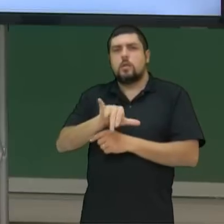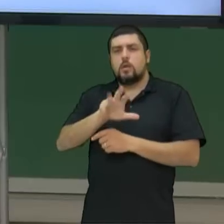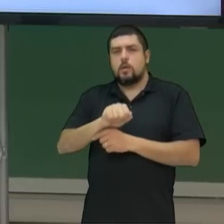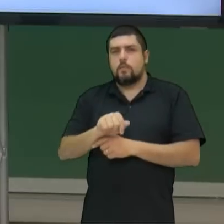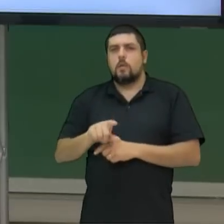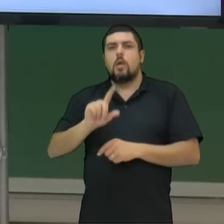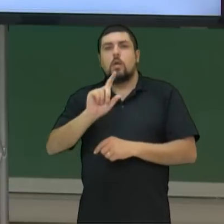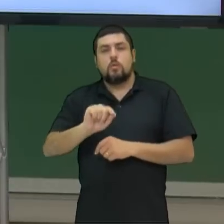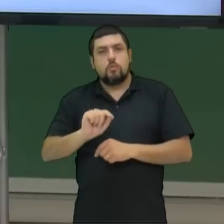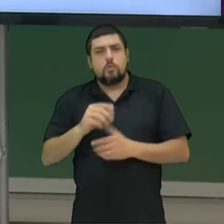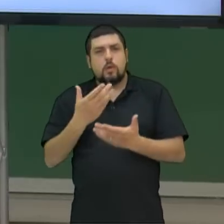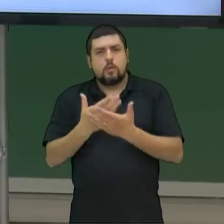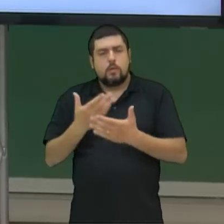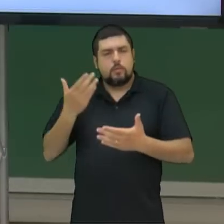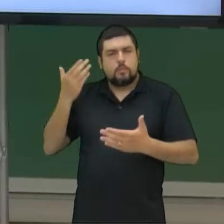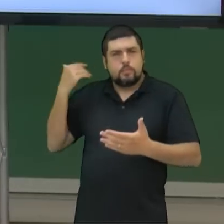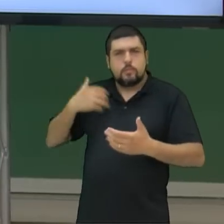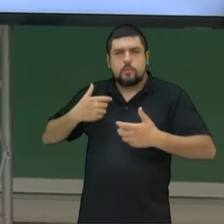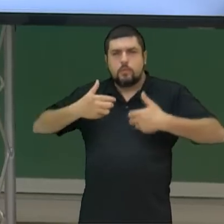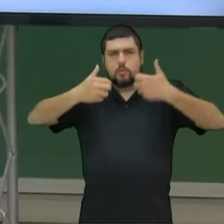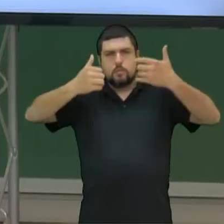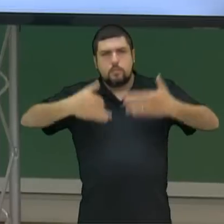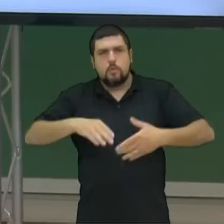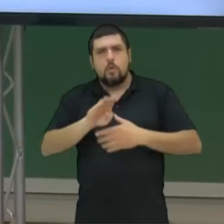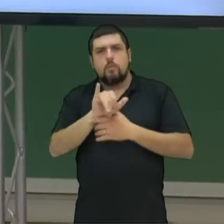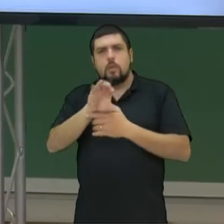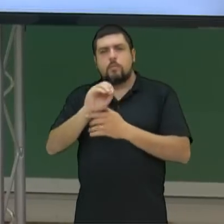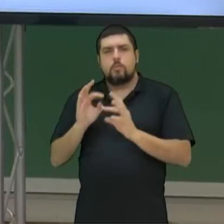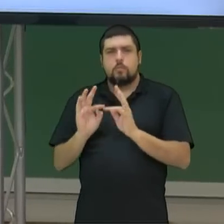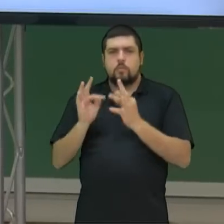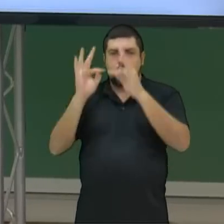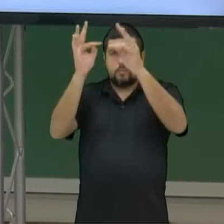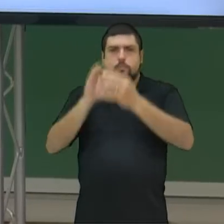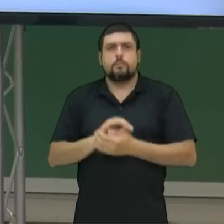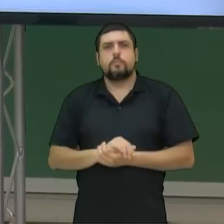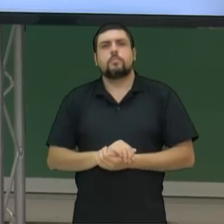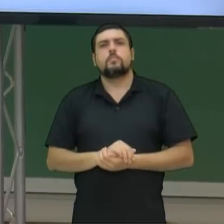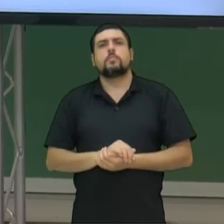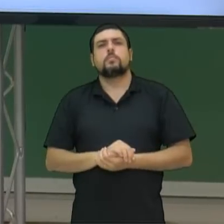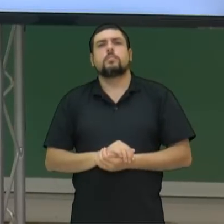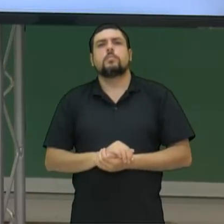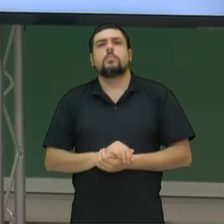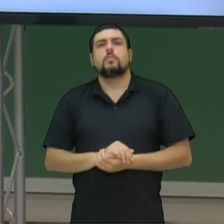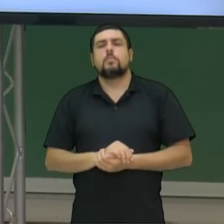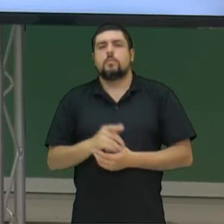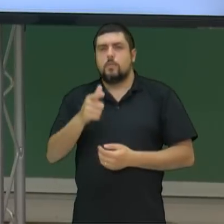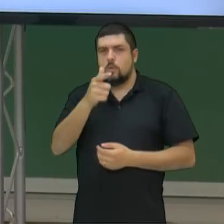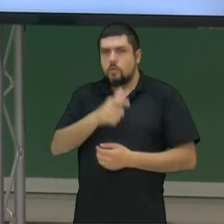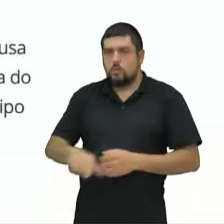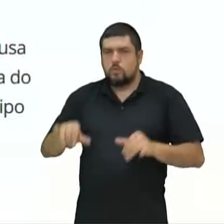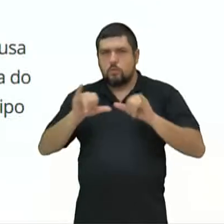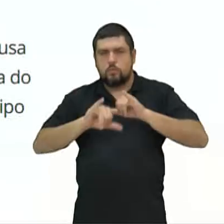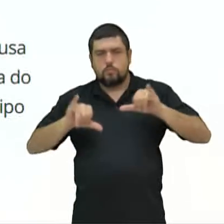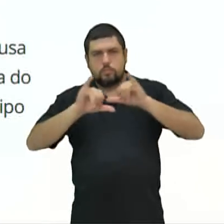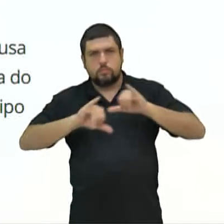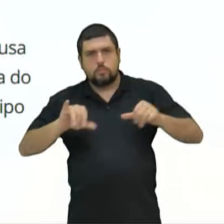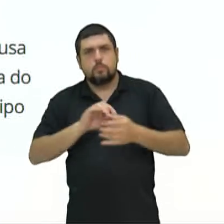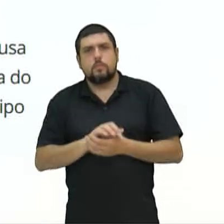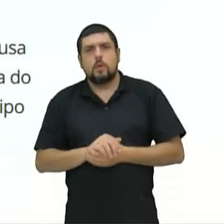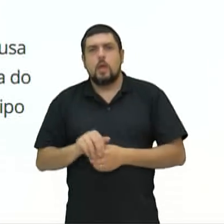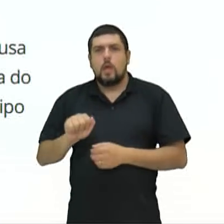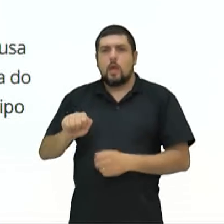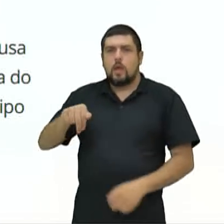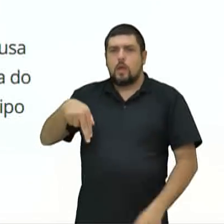conceitos das aulas anteriores que a gente falou de biotecnologia, certo? Então veja aqui, gente, mais uma notícia. Após a aprovação da